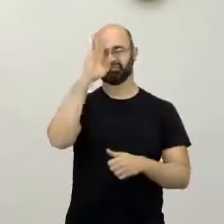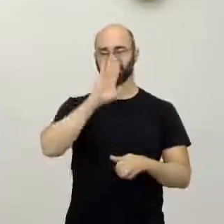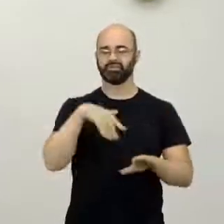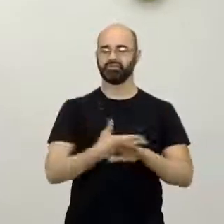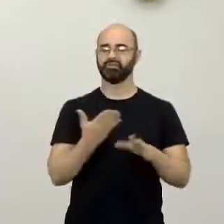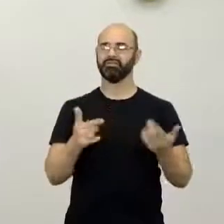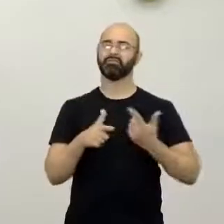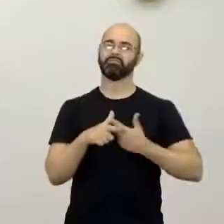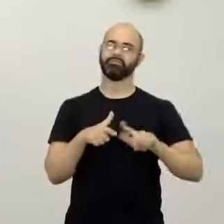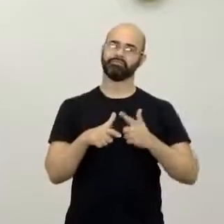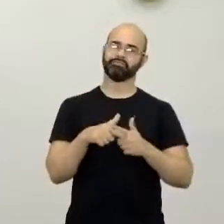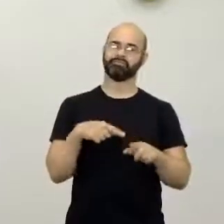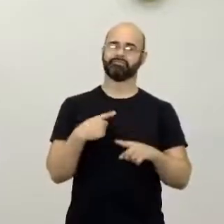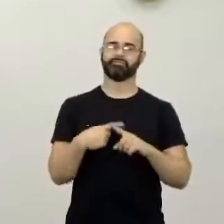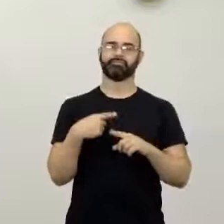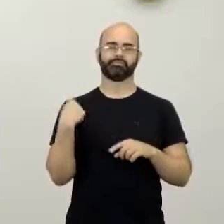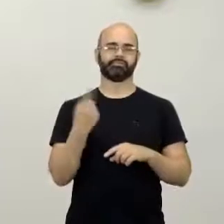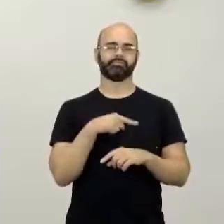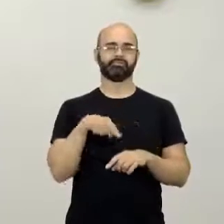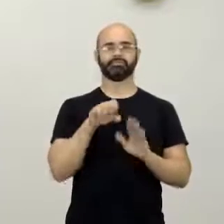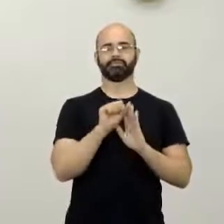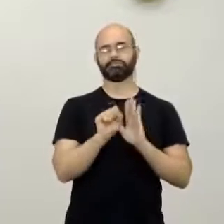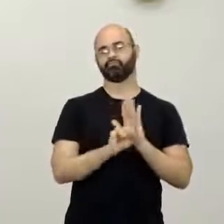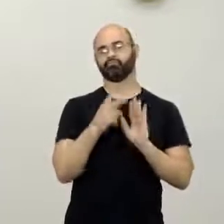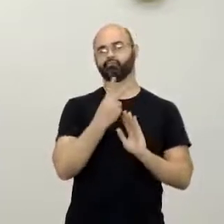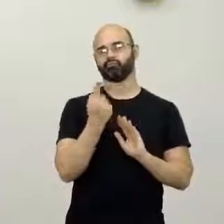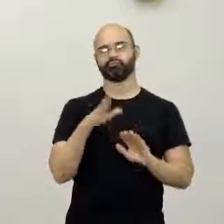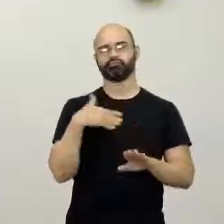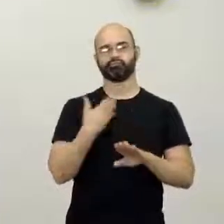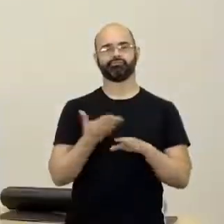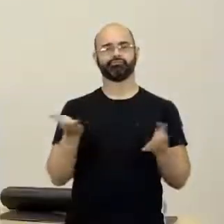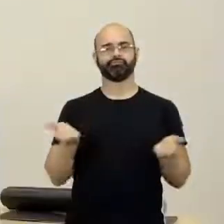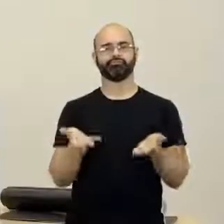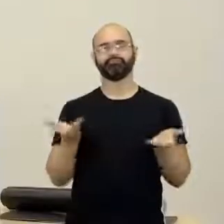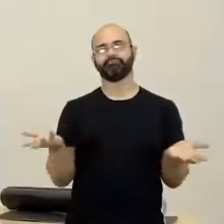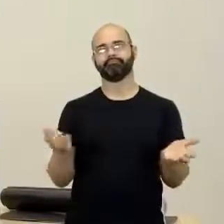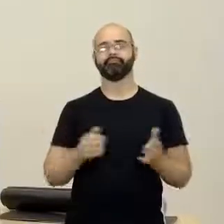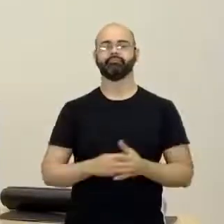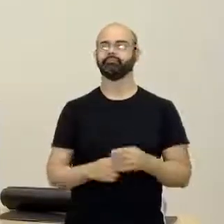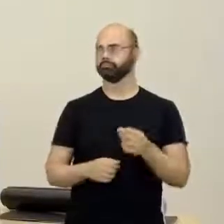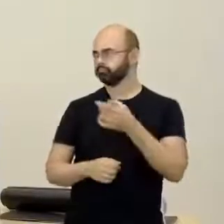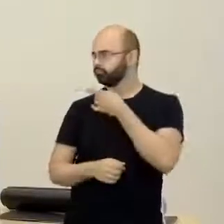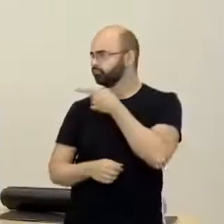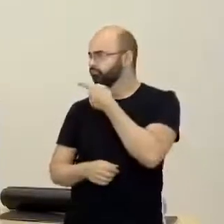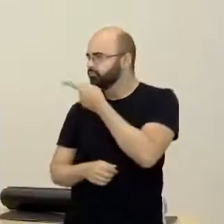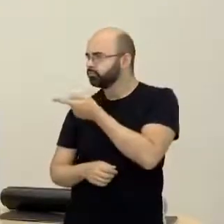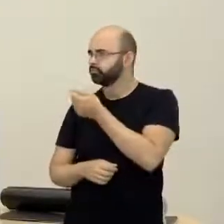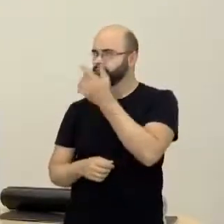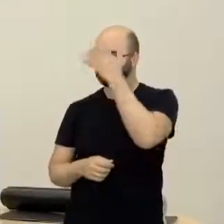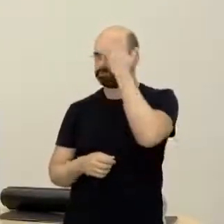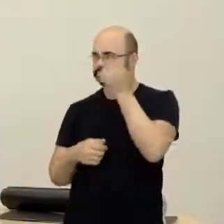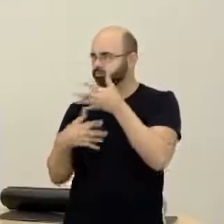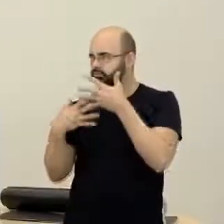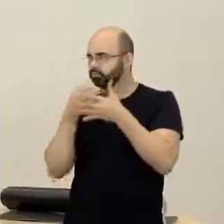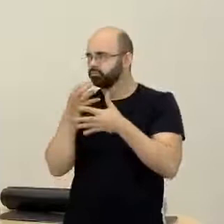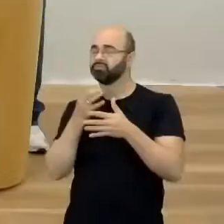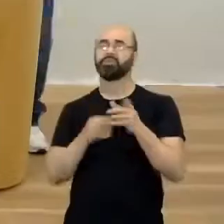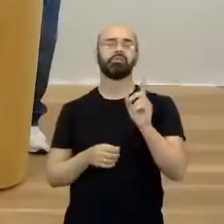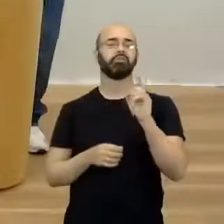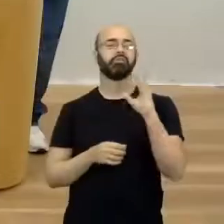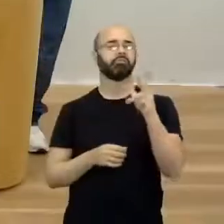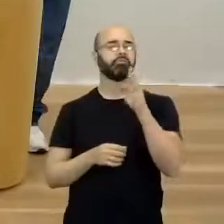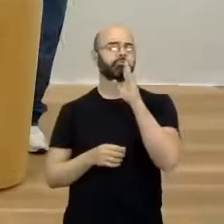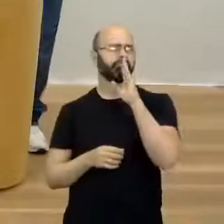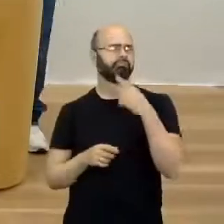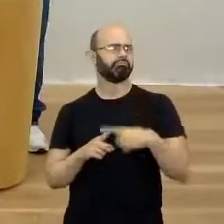gente estando aqui no século XXI. Quer falar alguma coisa? Tem algum chat aí, alguém comentando? Eles estão tão quietinhos, Antônio. Será que foi por